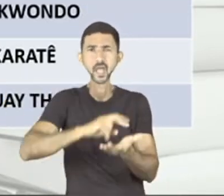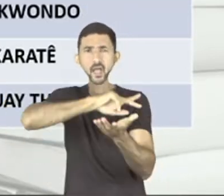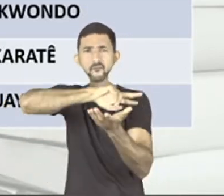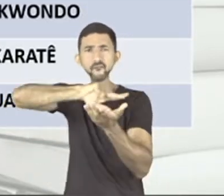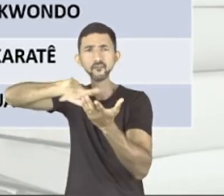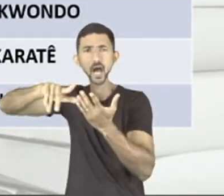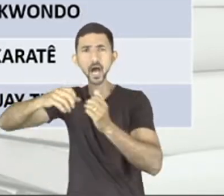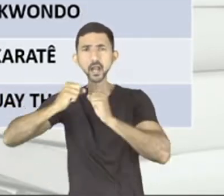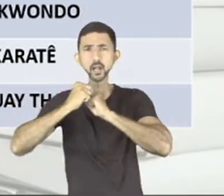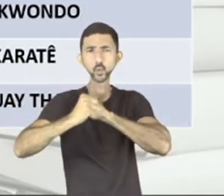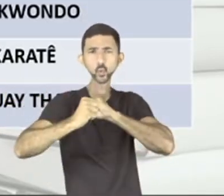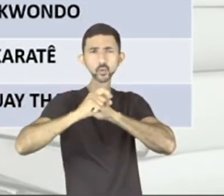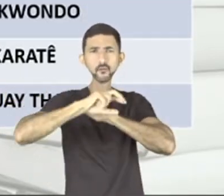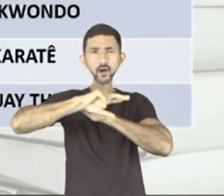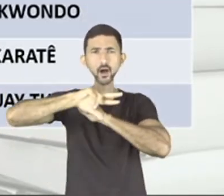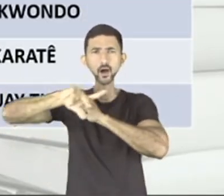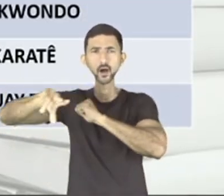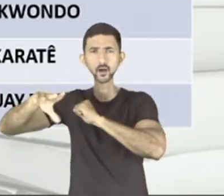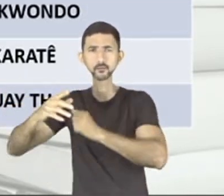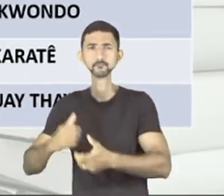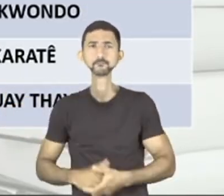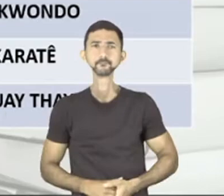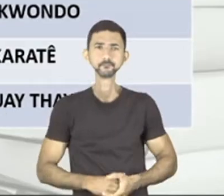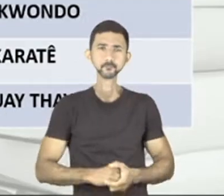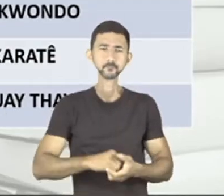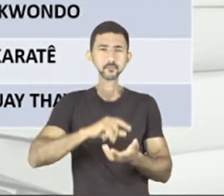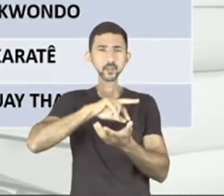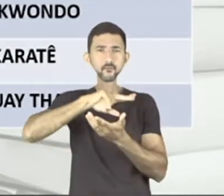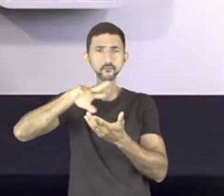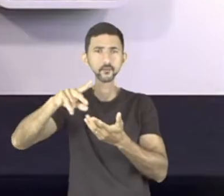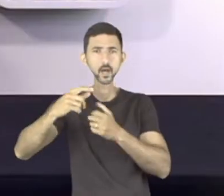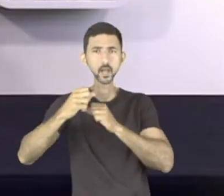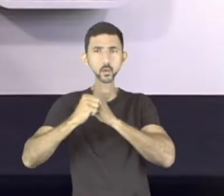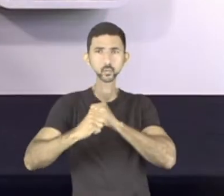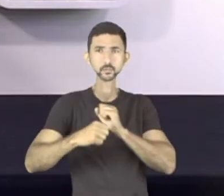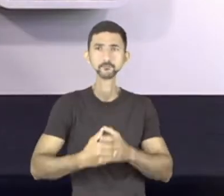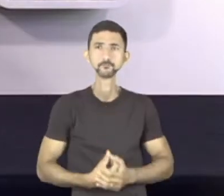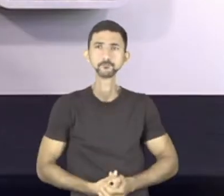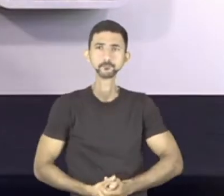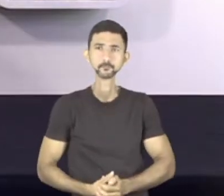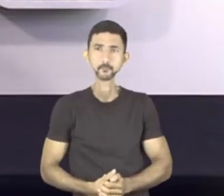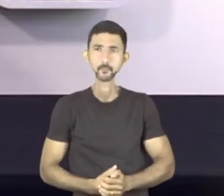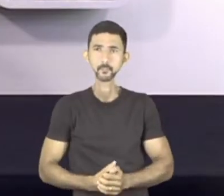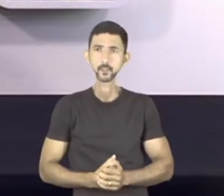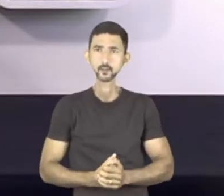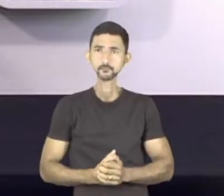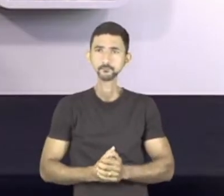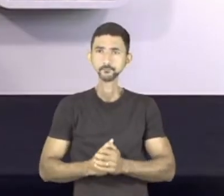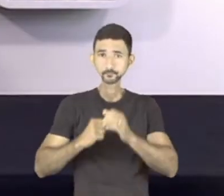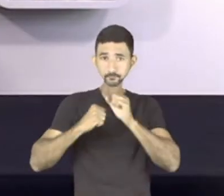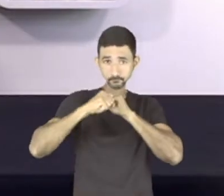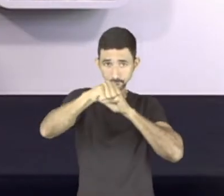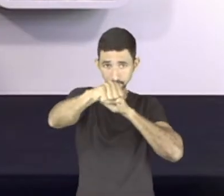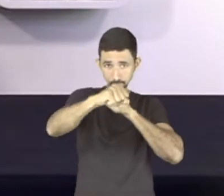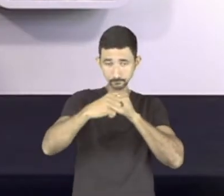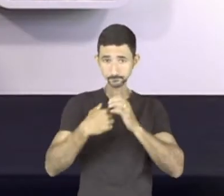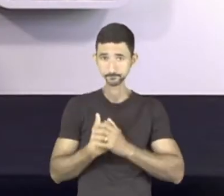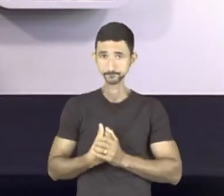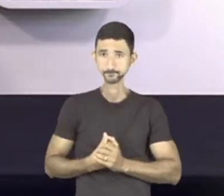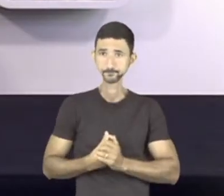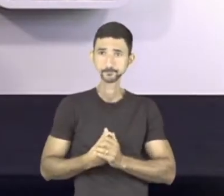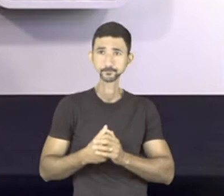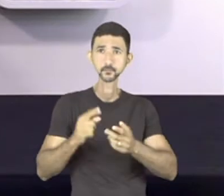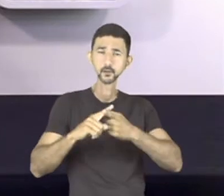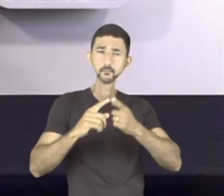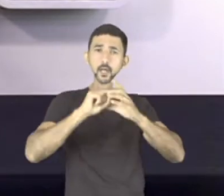vão utilizar outras partes do corpo para fazer esse movimento de bater, tá? Então